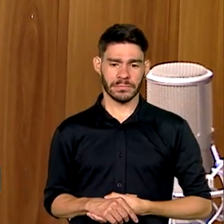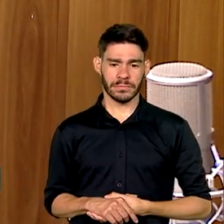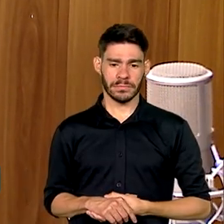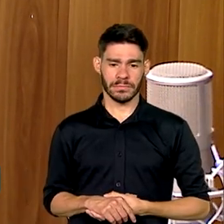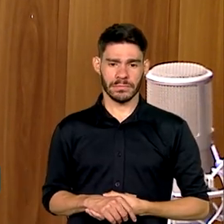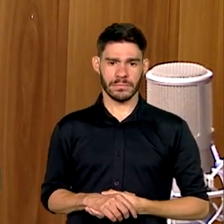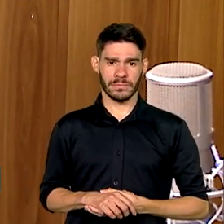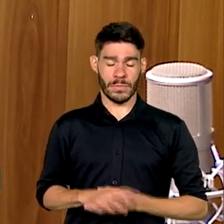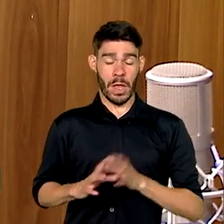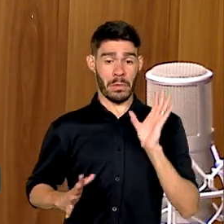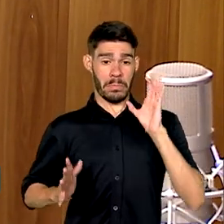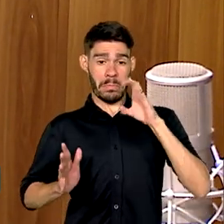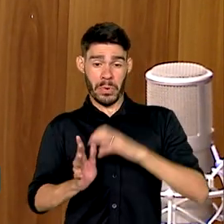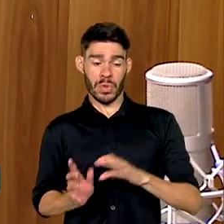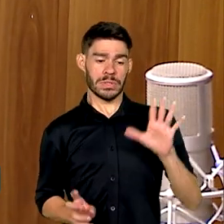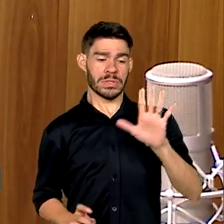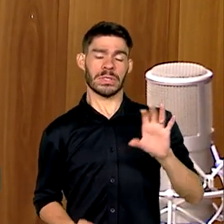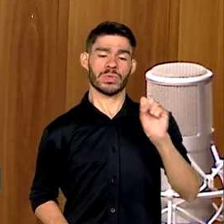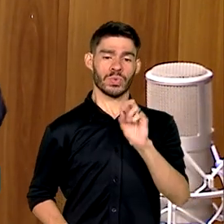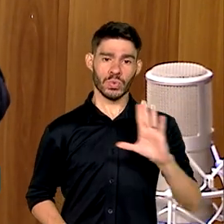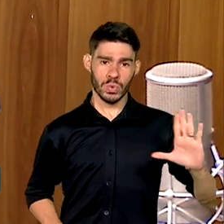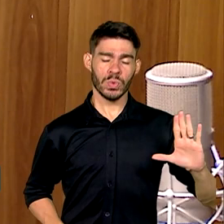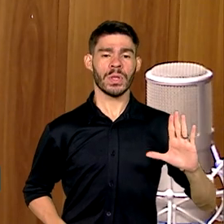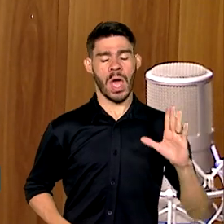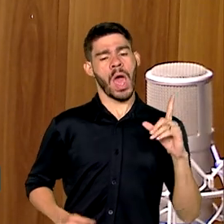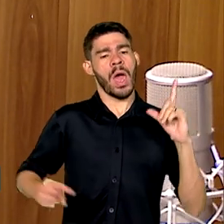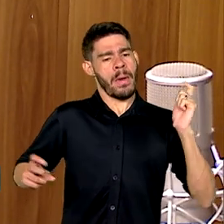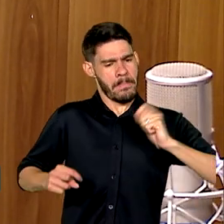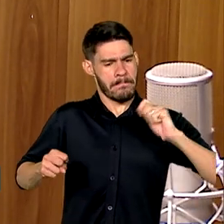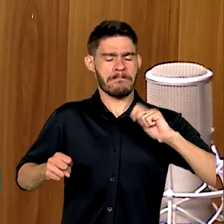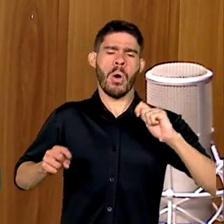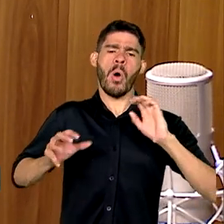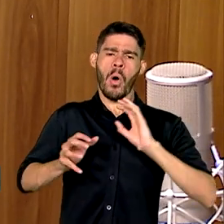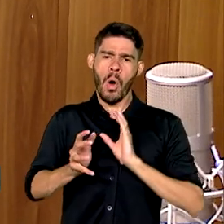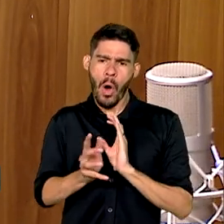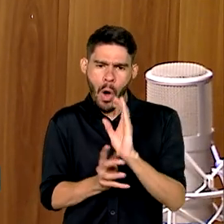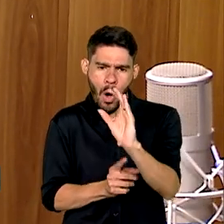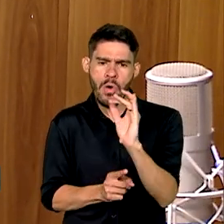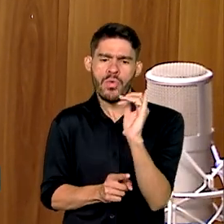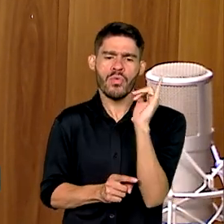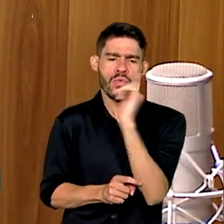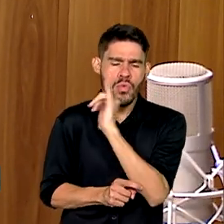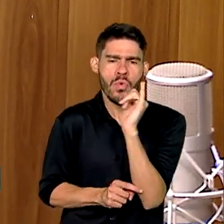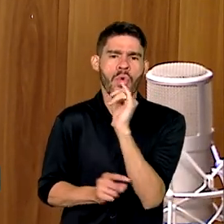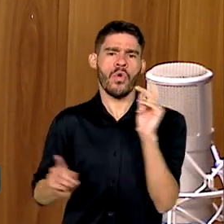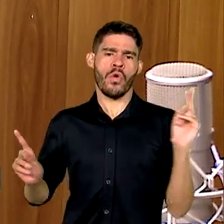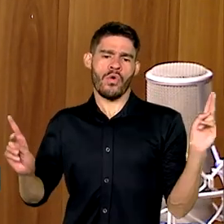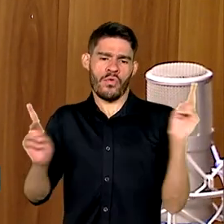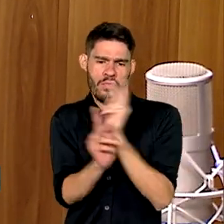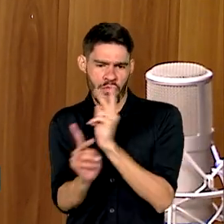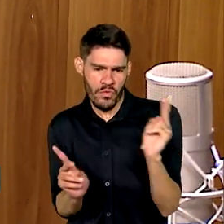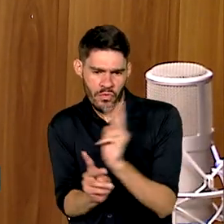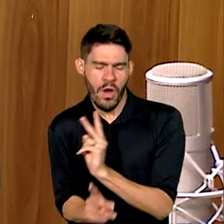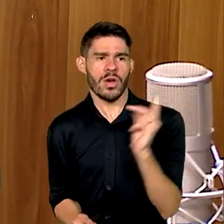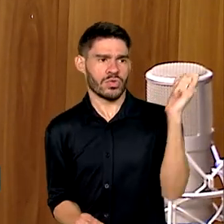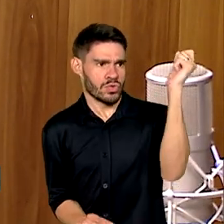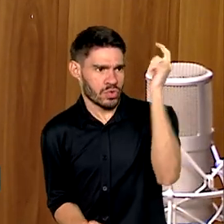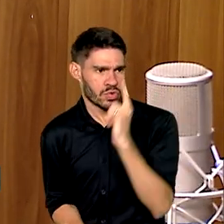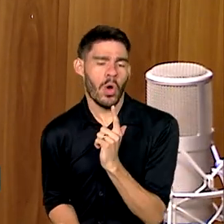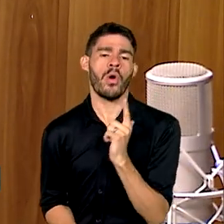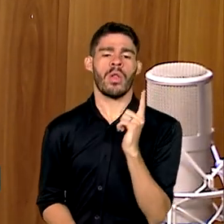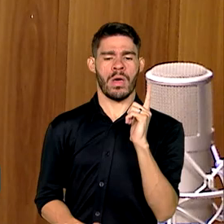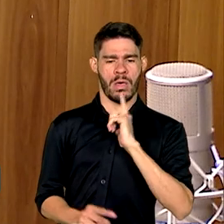para o centro de carga, que é o Sudeste, que permitem investimentos mais vigorosos na energia eólica, solar, biomassa, que